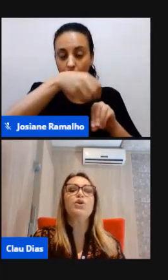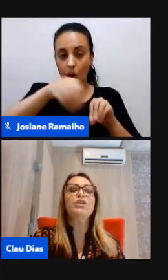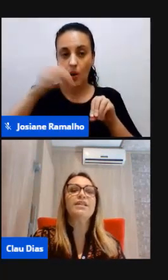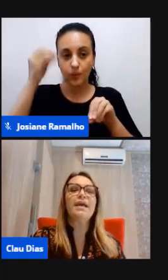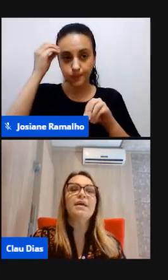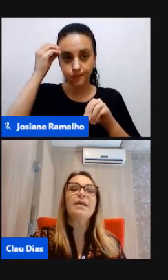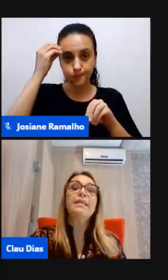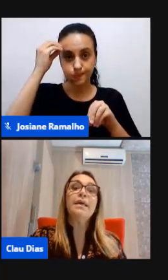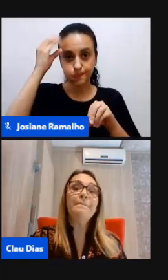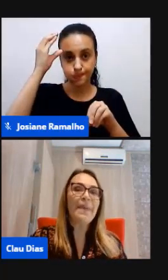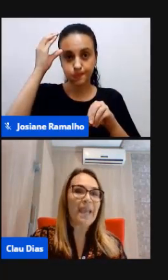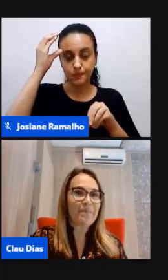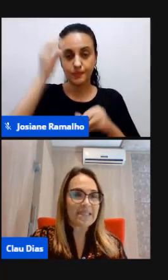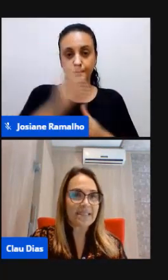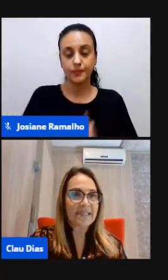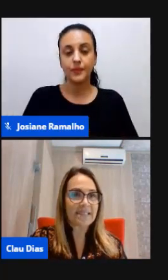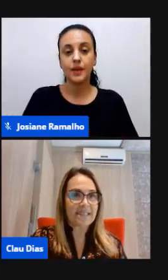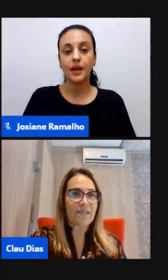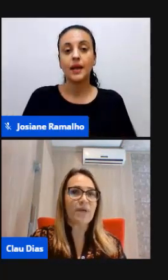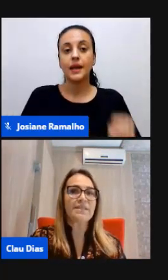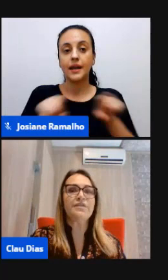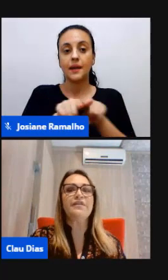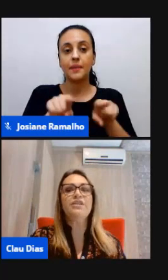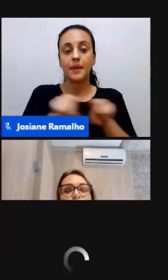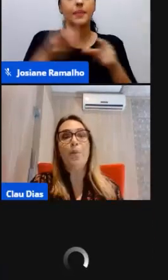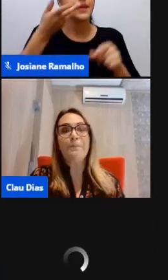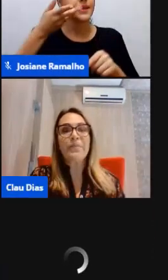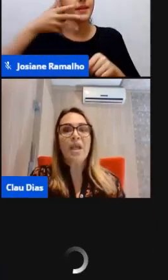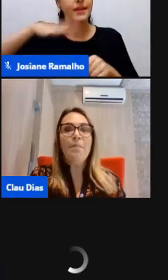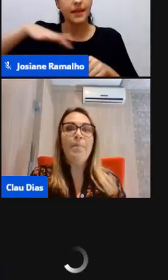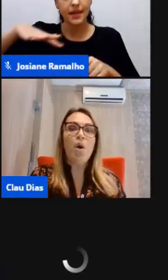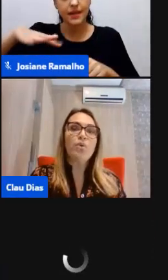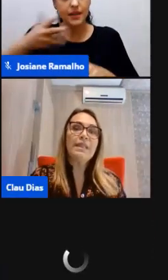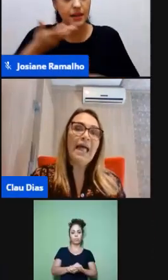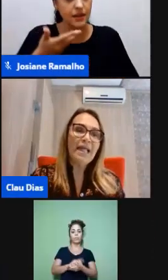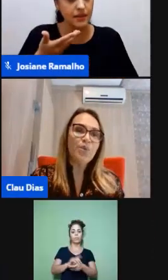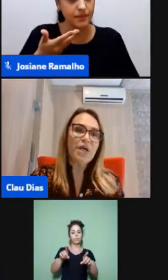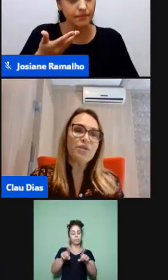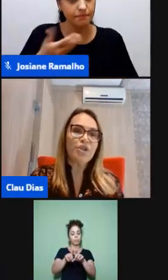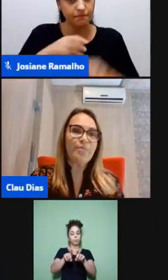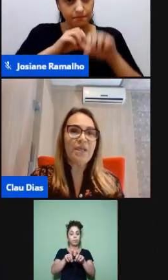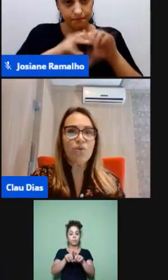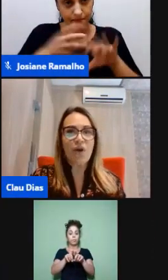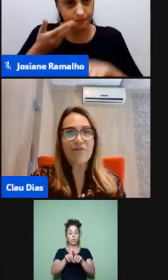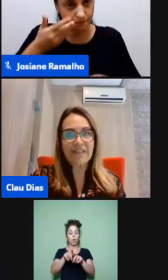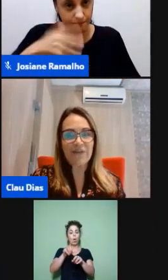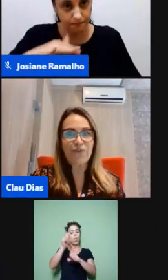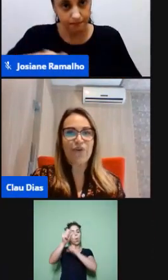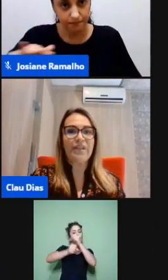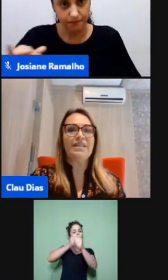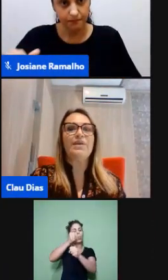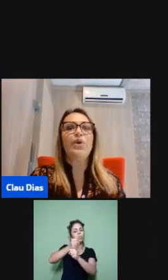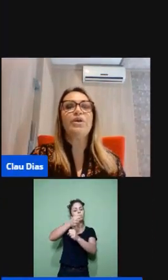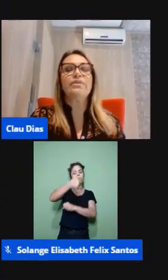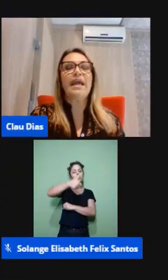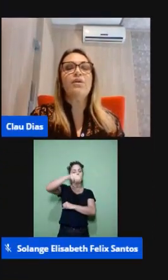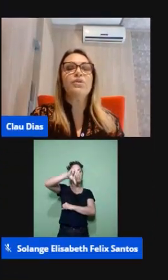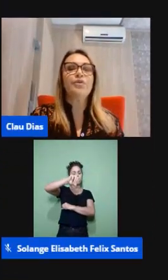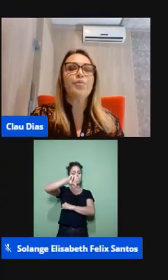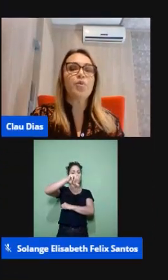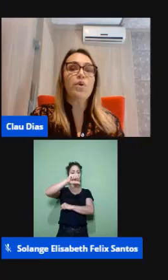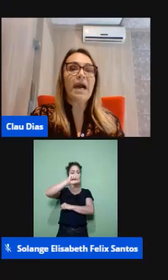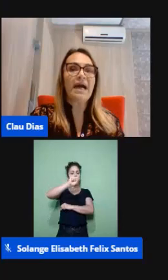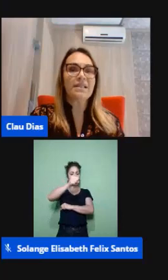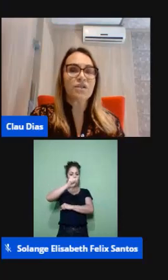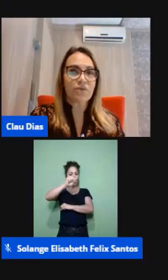trazemos aqui hoje, né, também para as crianças da educação infantil. Bom, lá no ano de 1988, né,